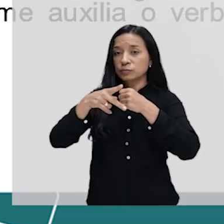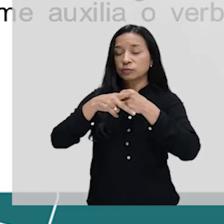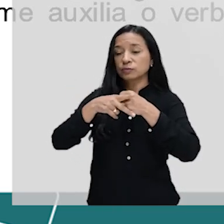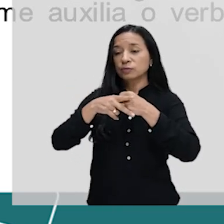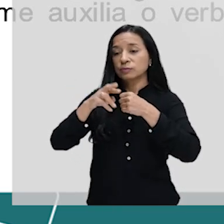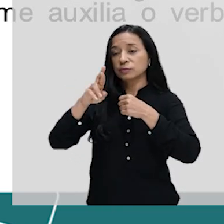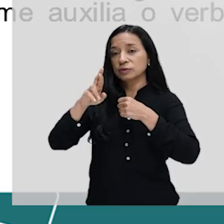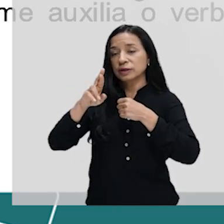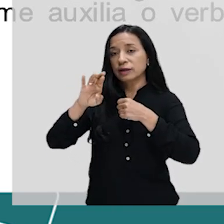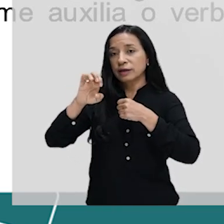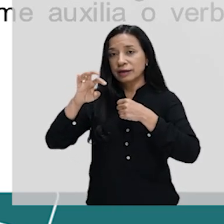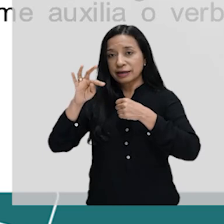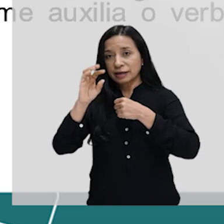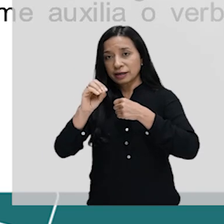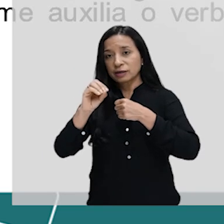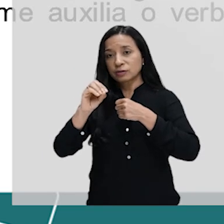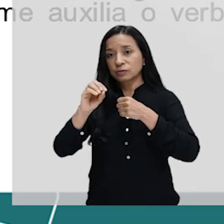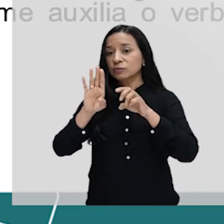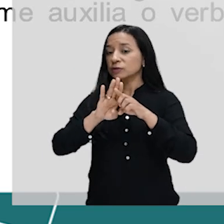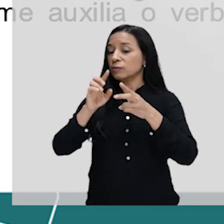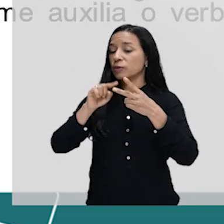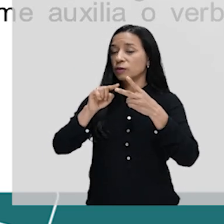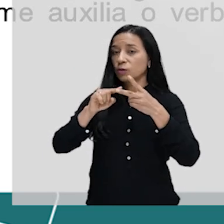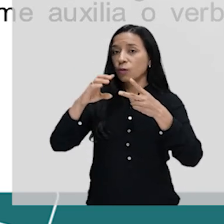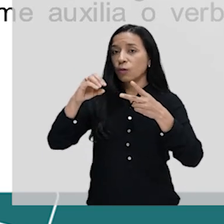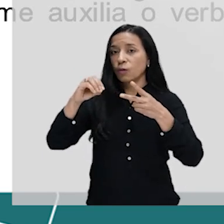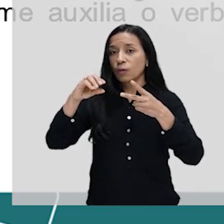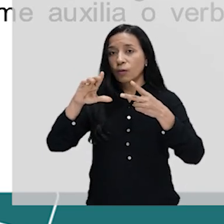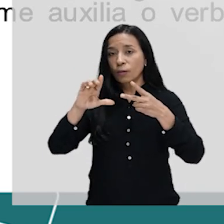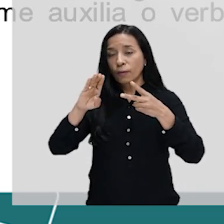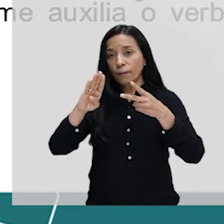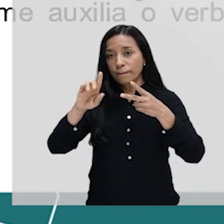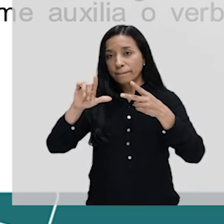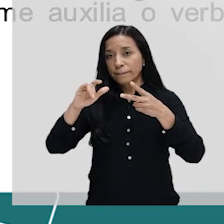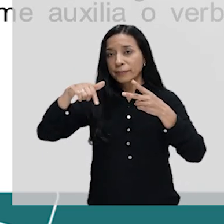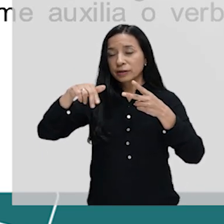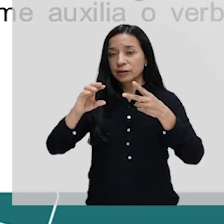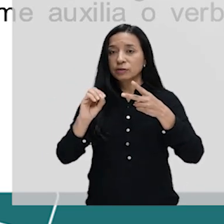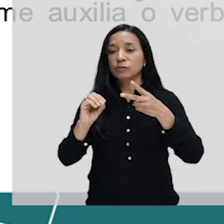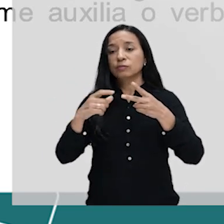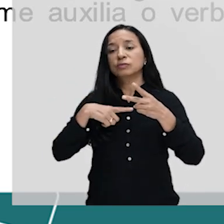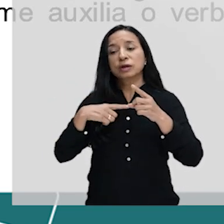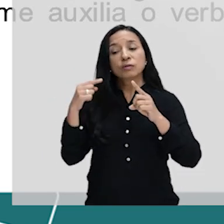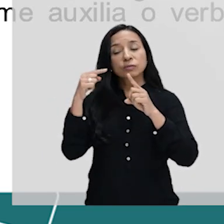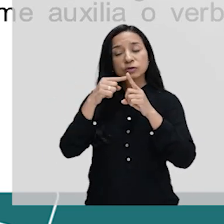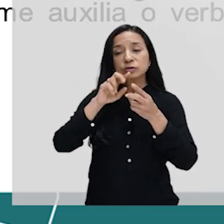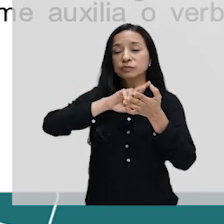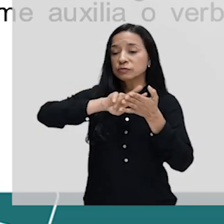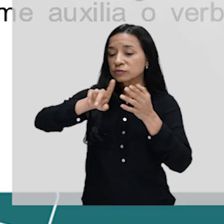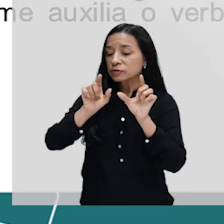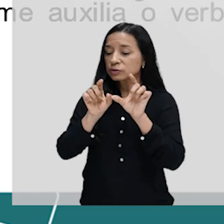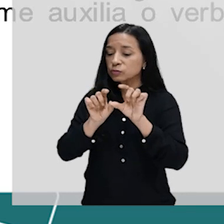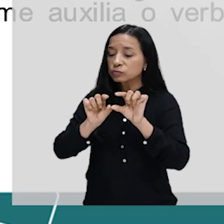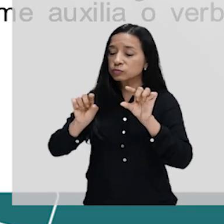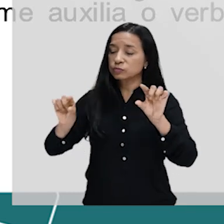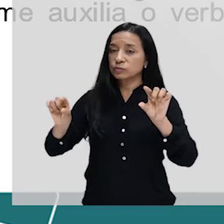caso reto e os pronomes do caso oblíquo vão possuir aí funções diferentes dentro da